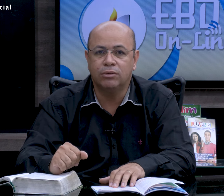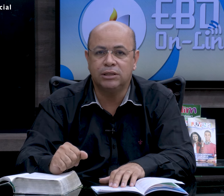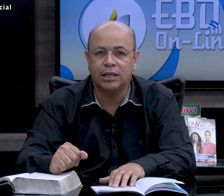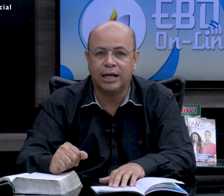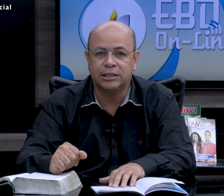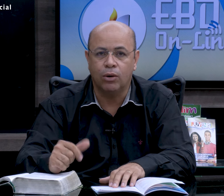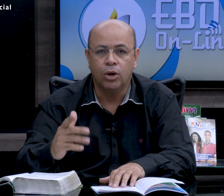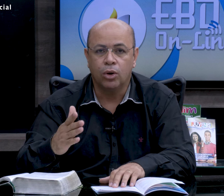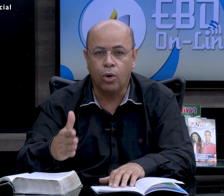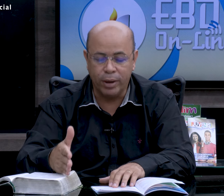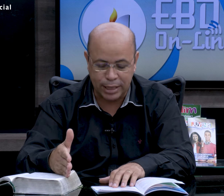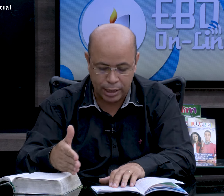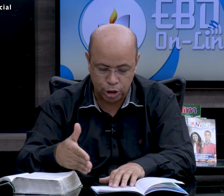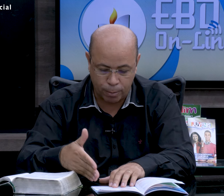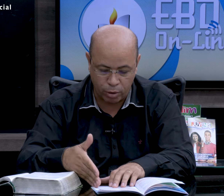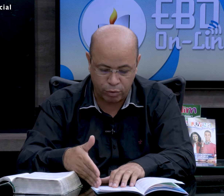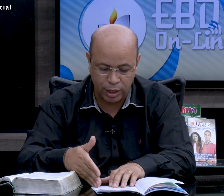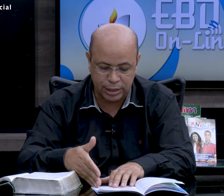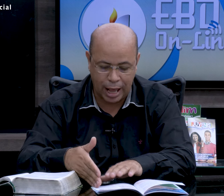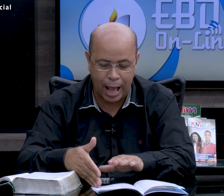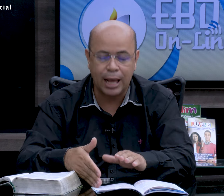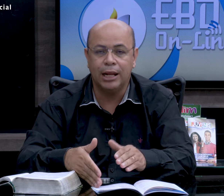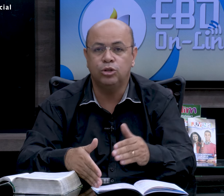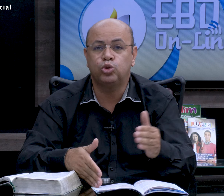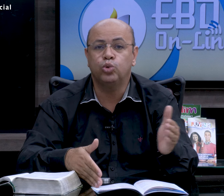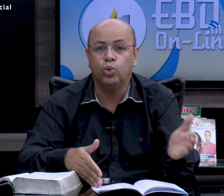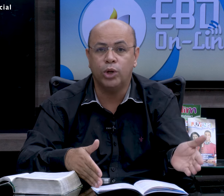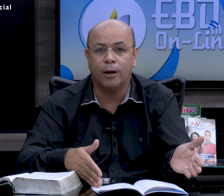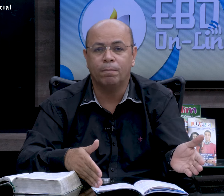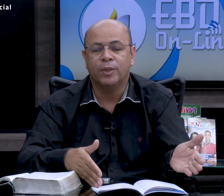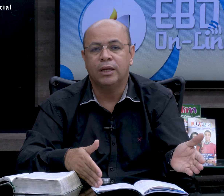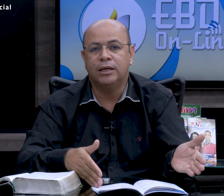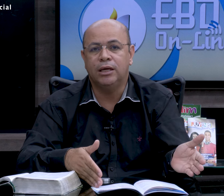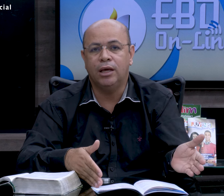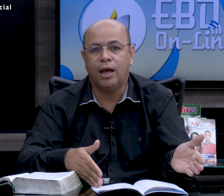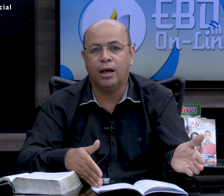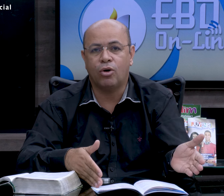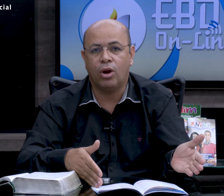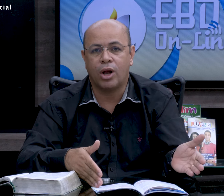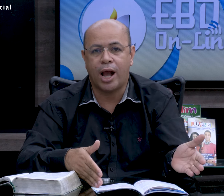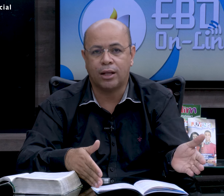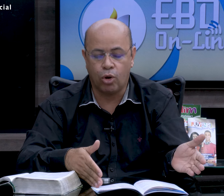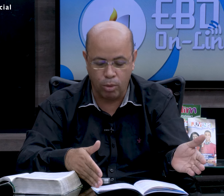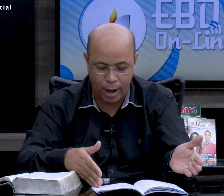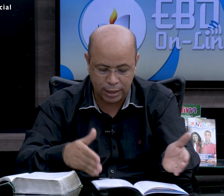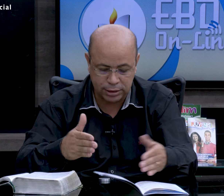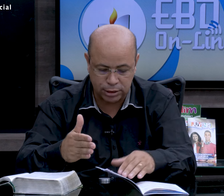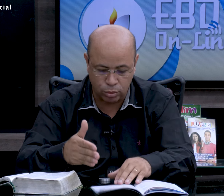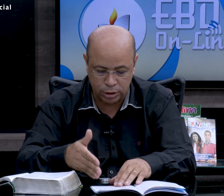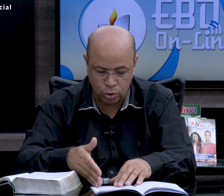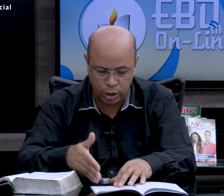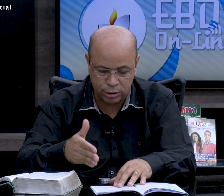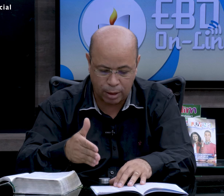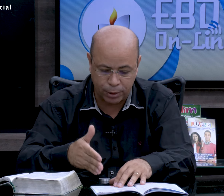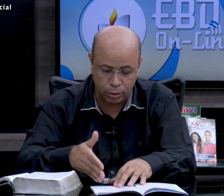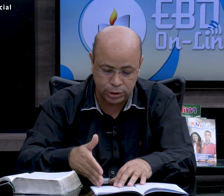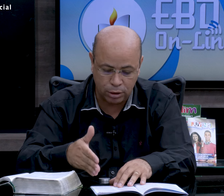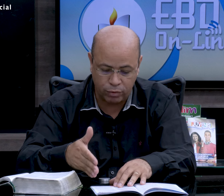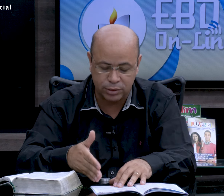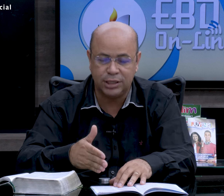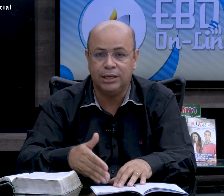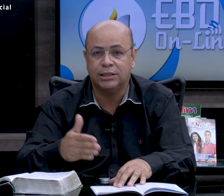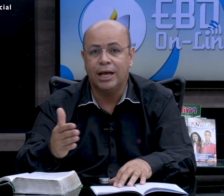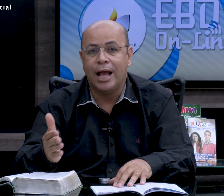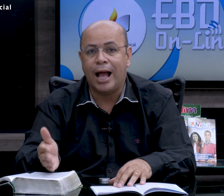a questão de Tentação comentarista Aproveita a leitura que é colocada como base segunda os Coríntios Capítulo